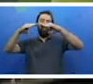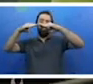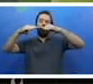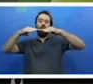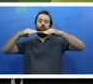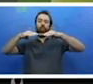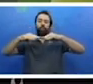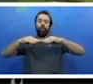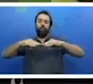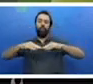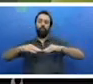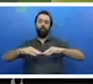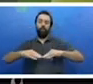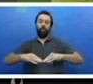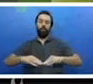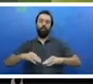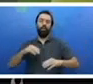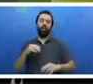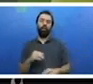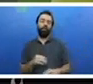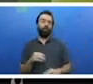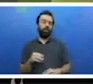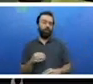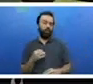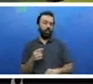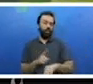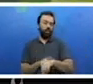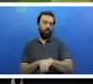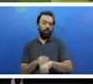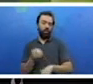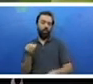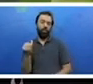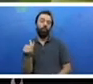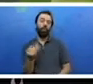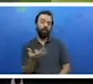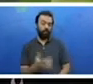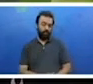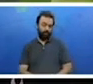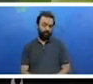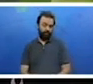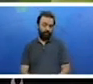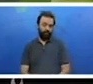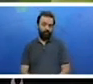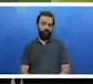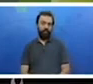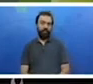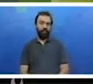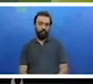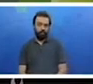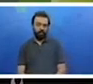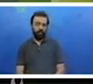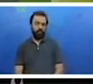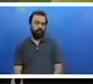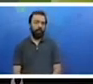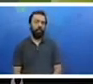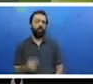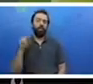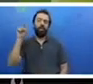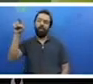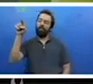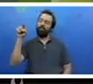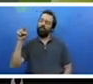já percebi que sempre que eu multiplico o de cima com o de baixo, eu vou ter o mesmo resultado, 800.